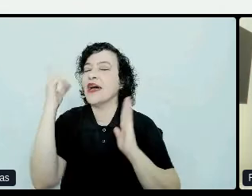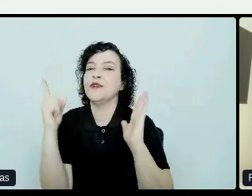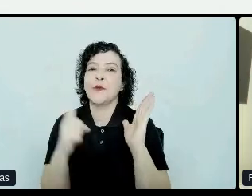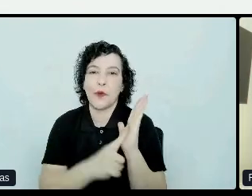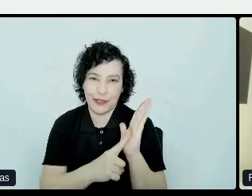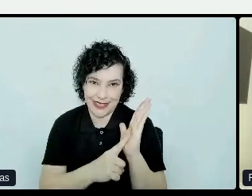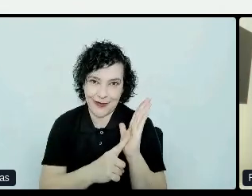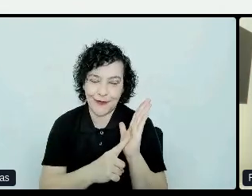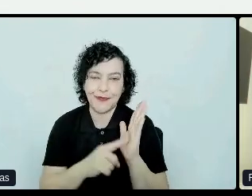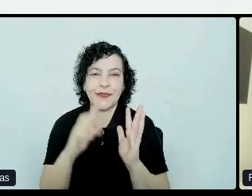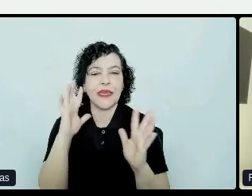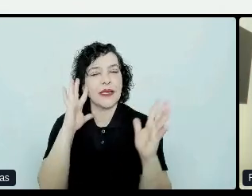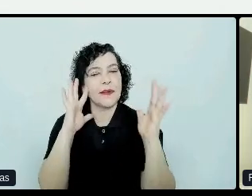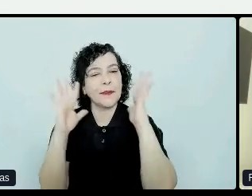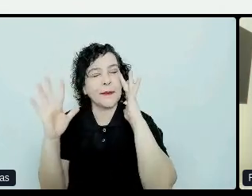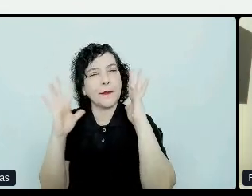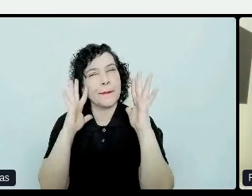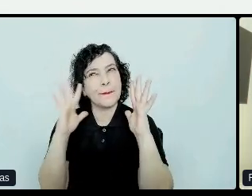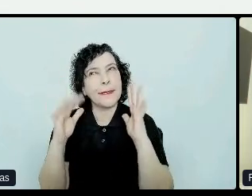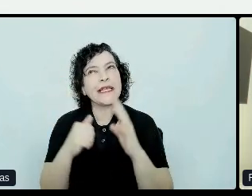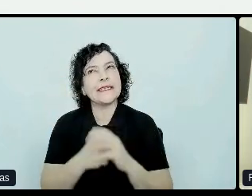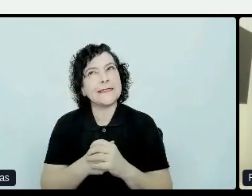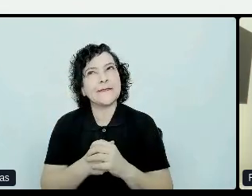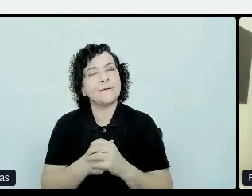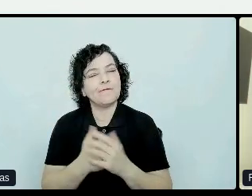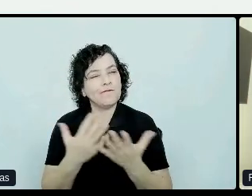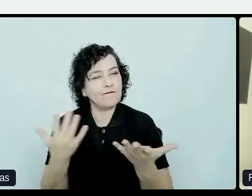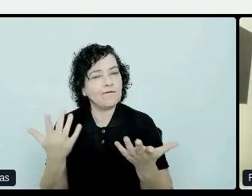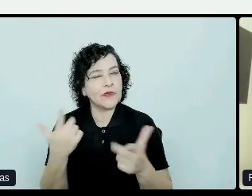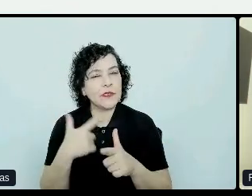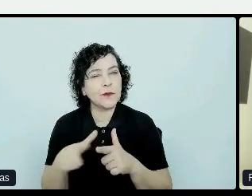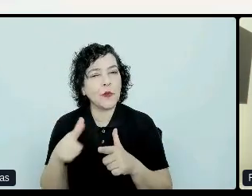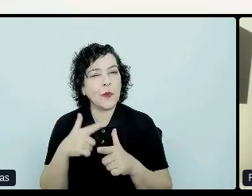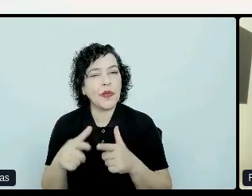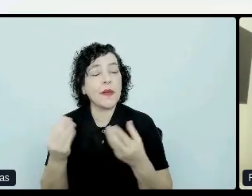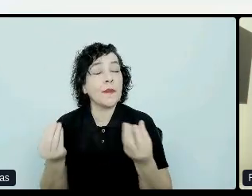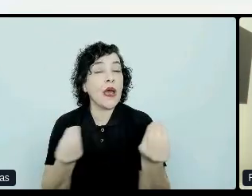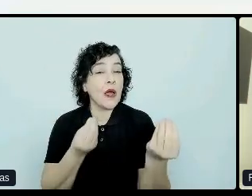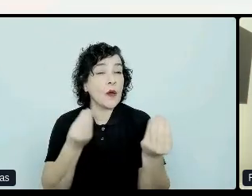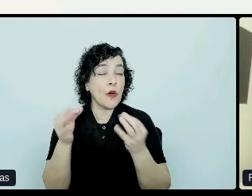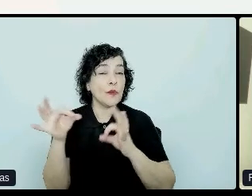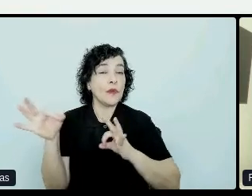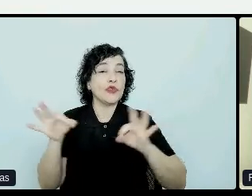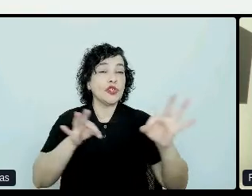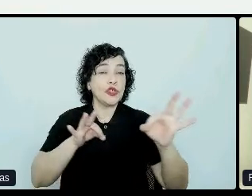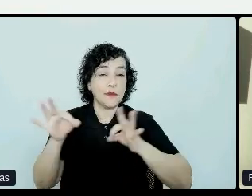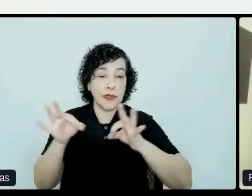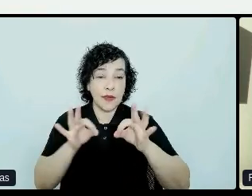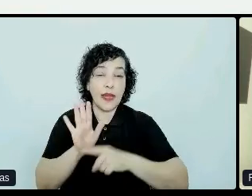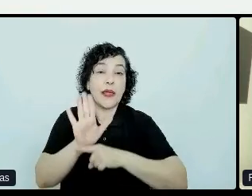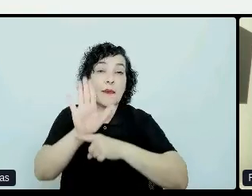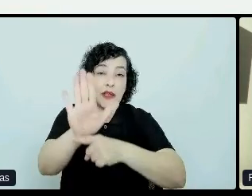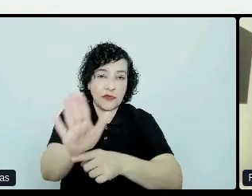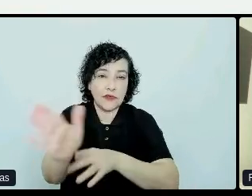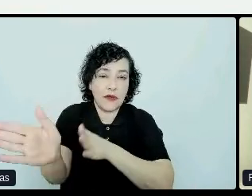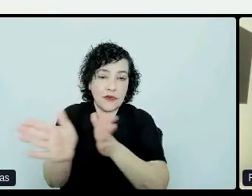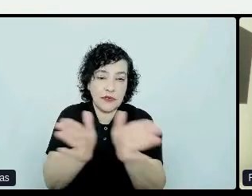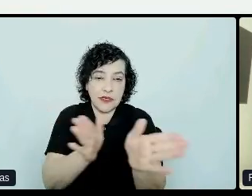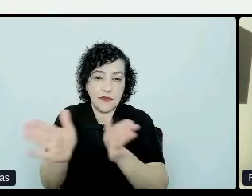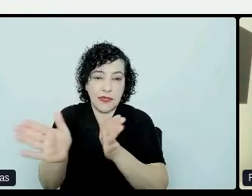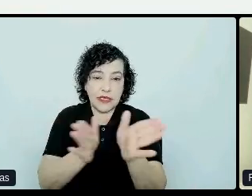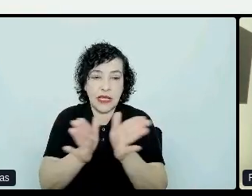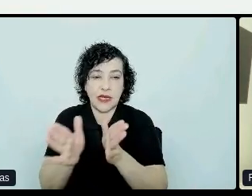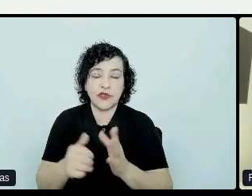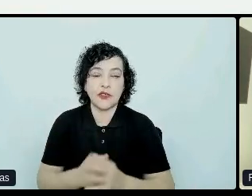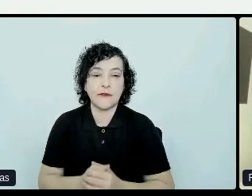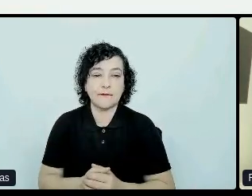tipo, pensando nessa situação, como que funcionaria ali, né? Tipo, o,